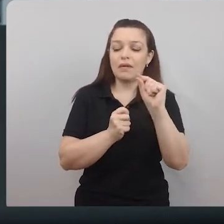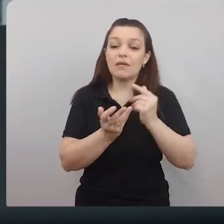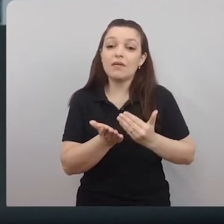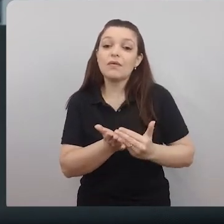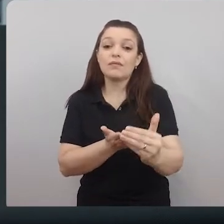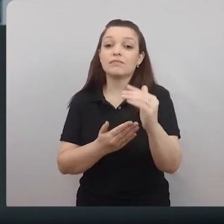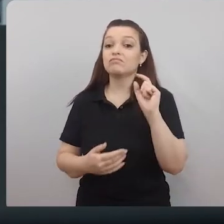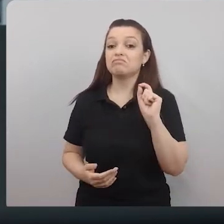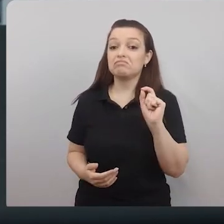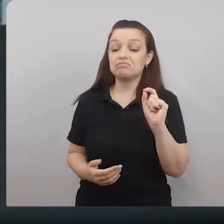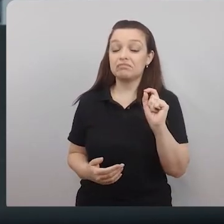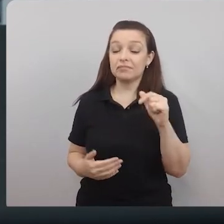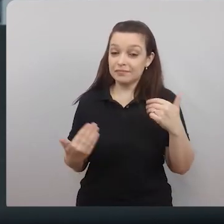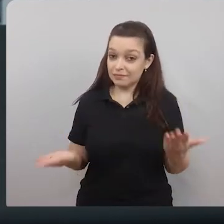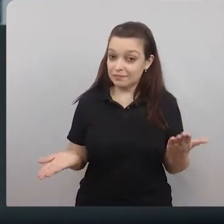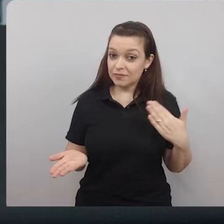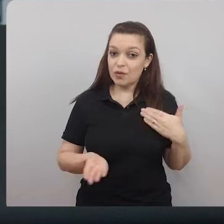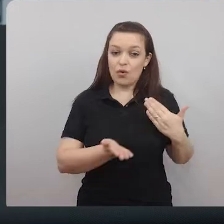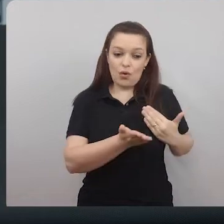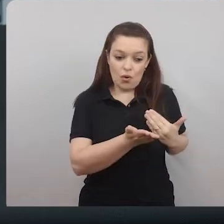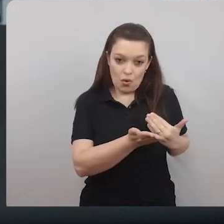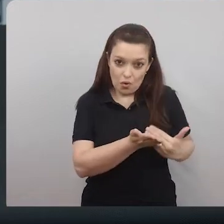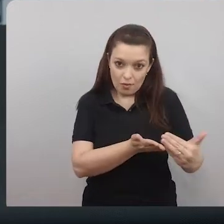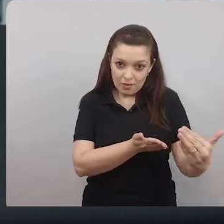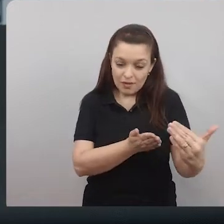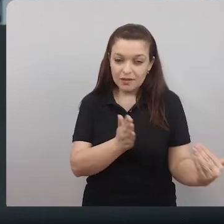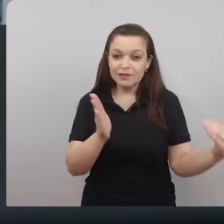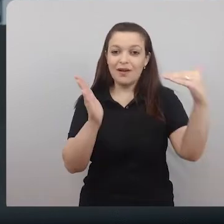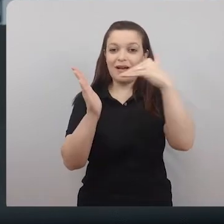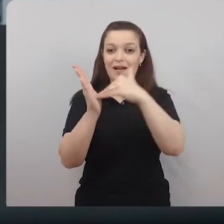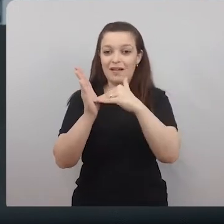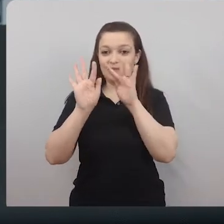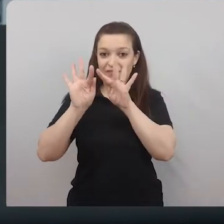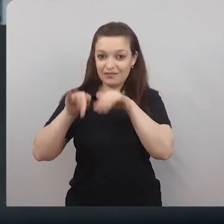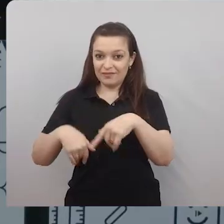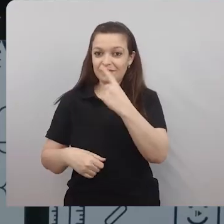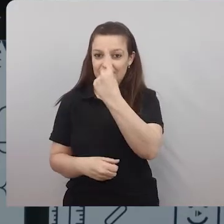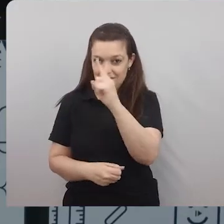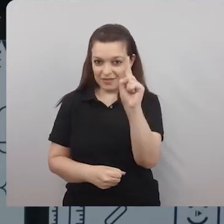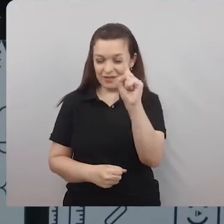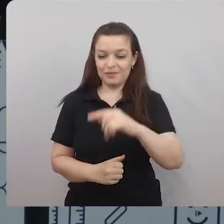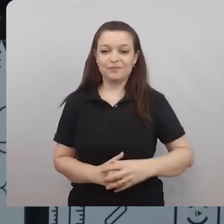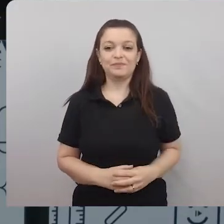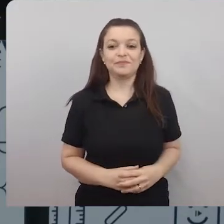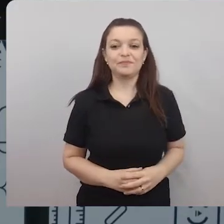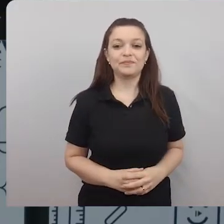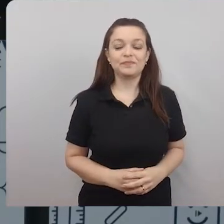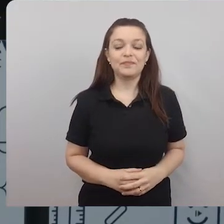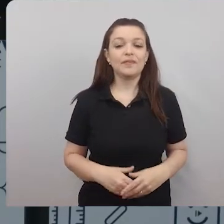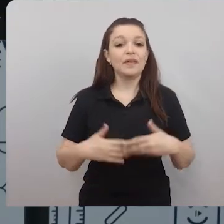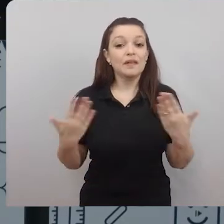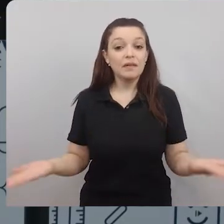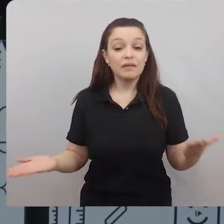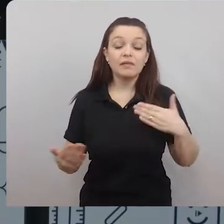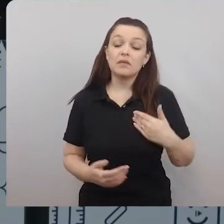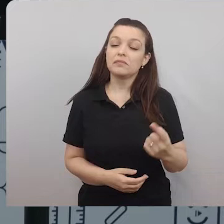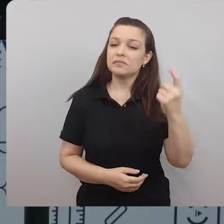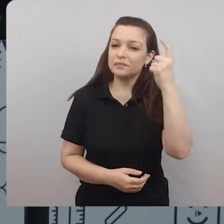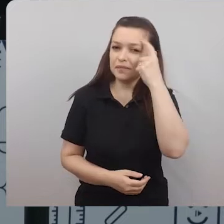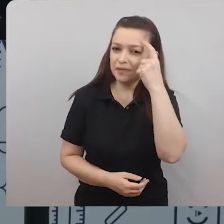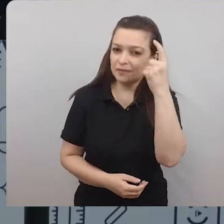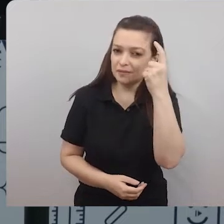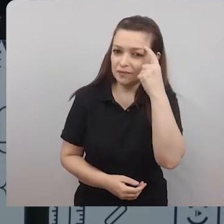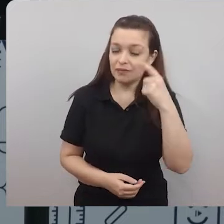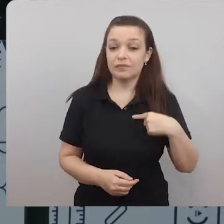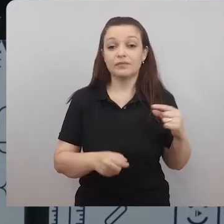o final, certo? Então, vamos pensar, vamos fazer de conta que a